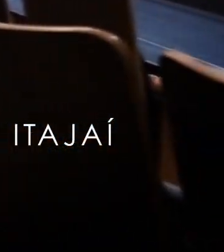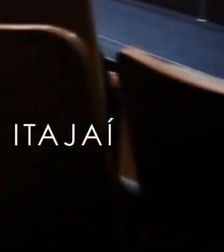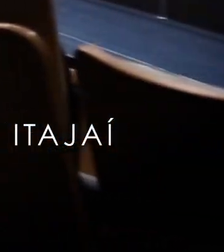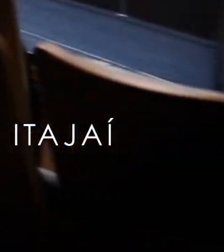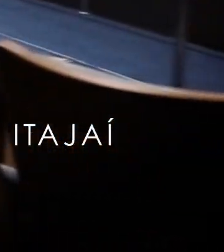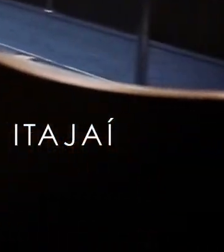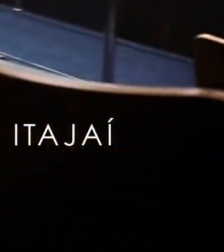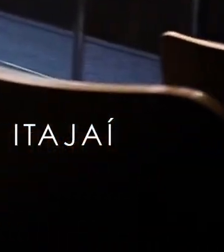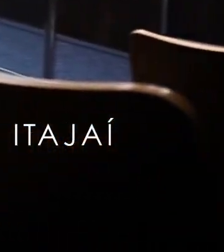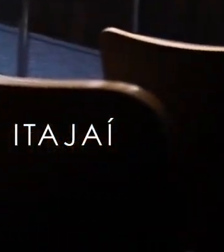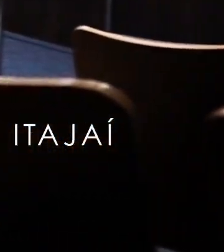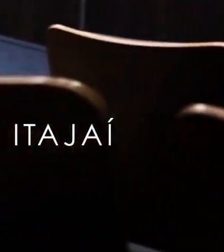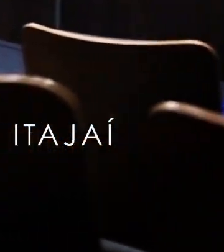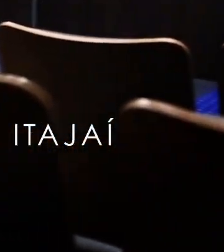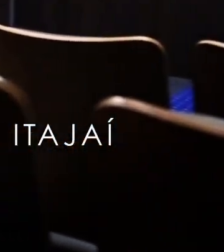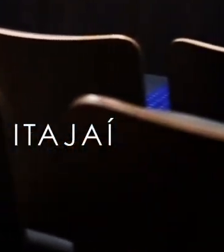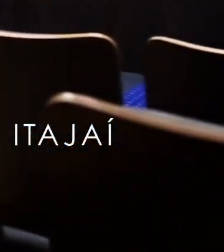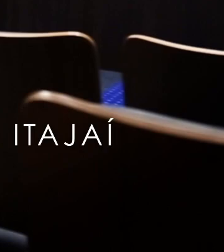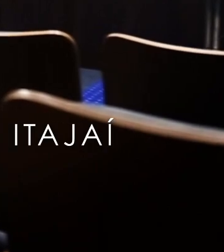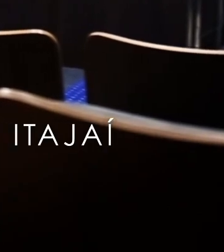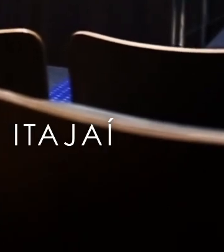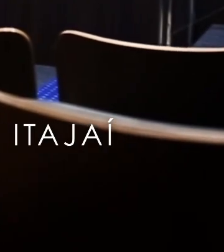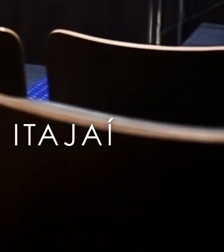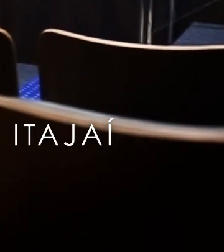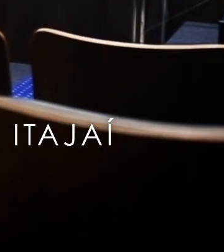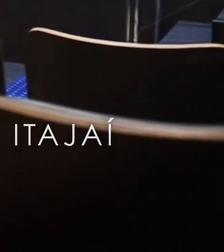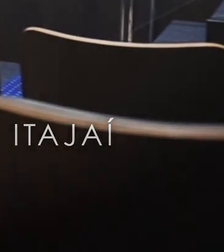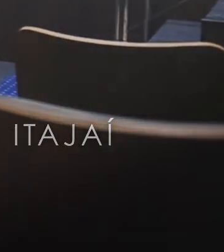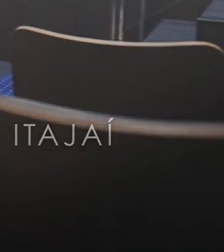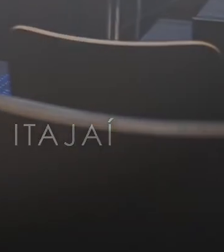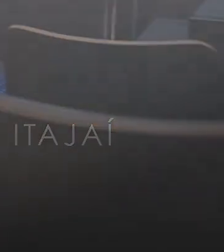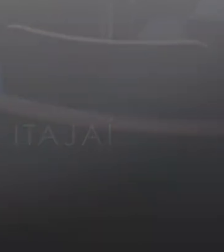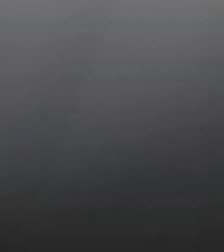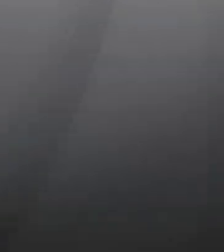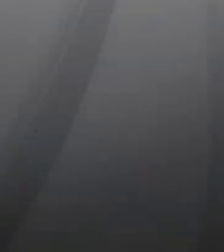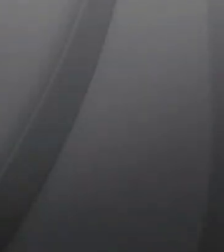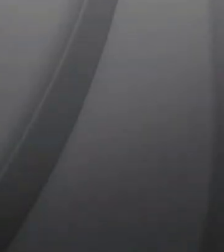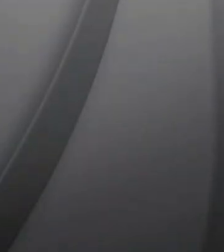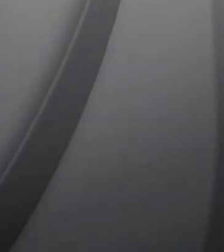Fique por dentro do que acontece na Câmara de Vereadores de Itajaí.